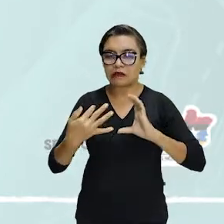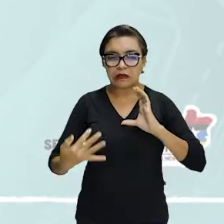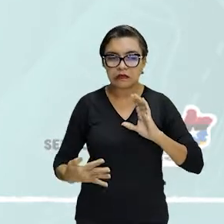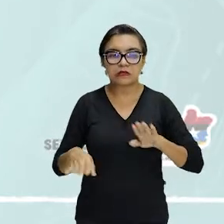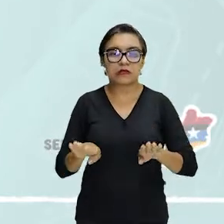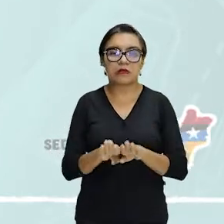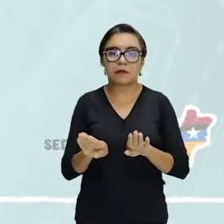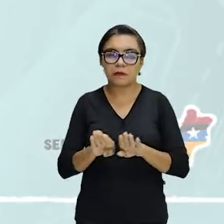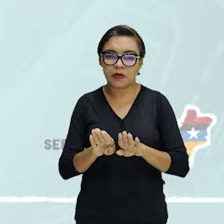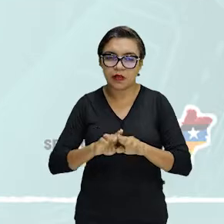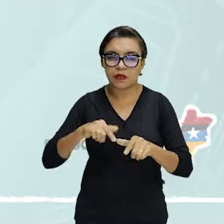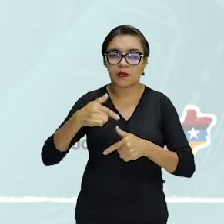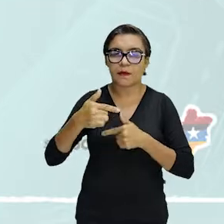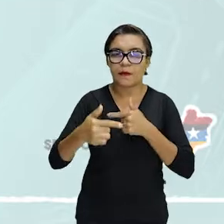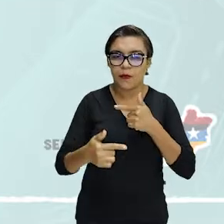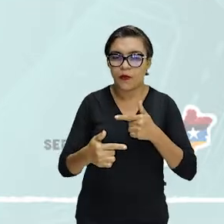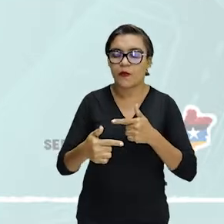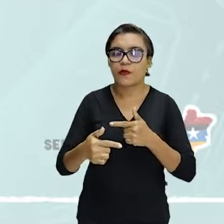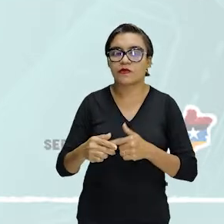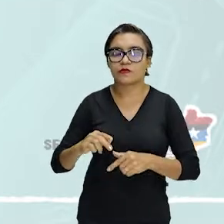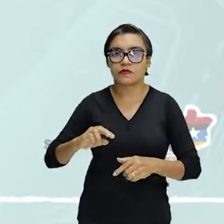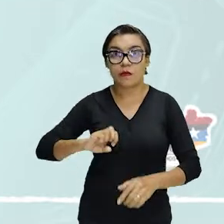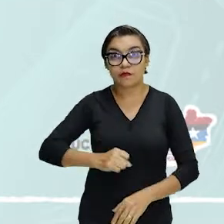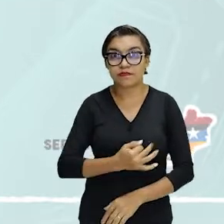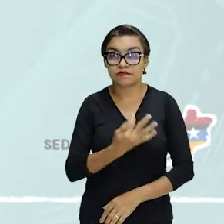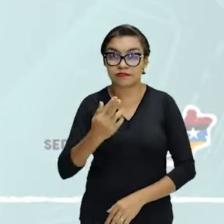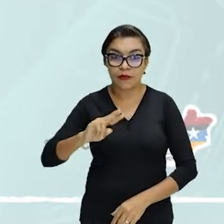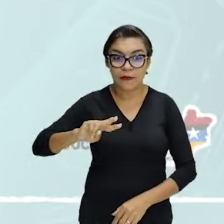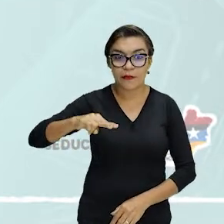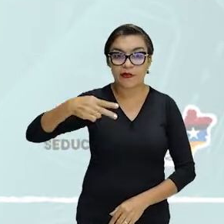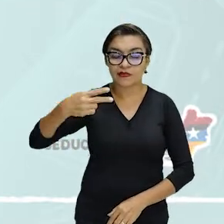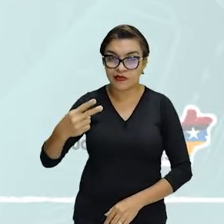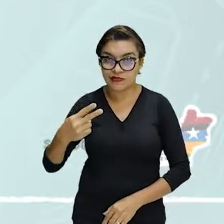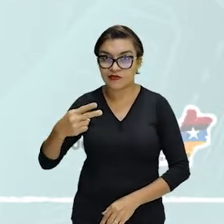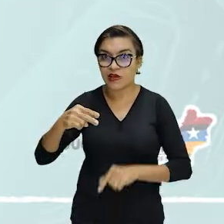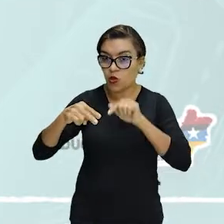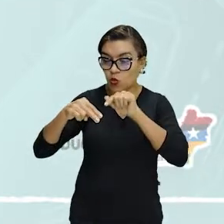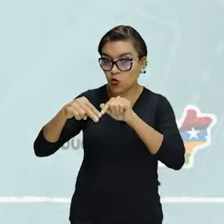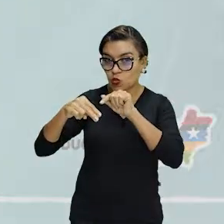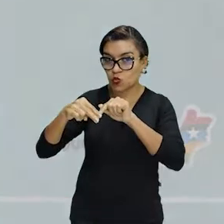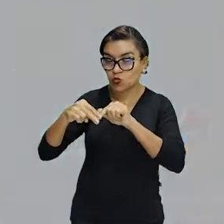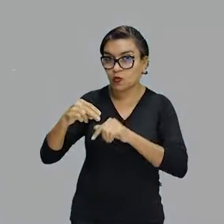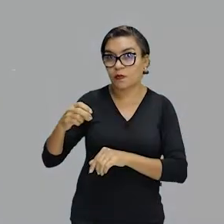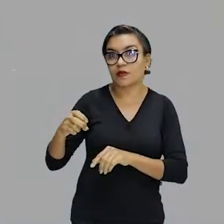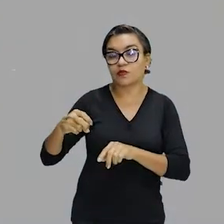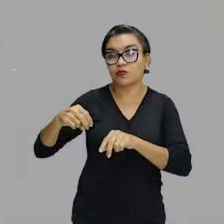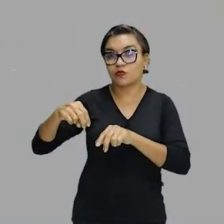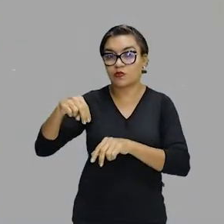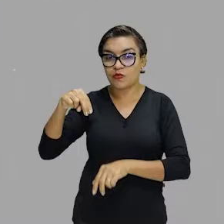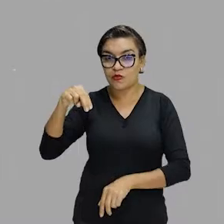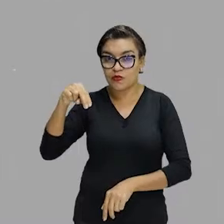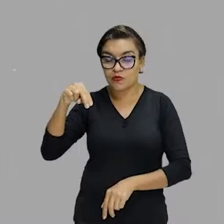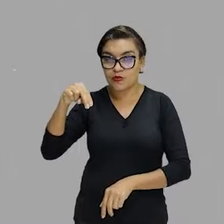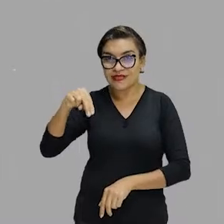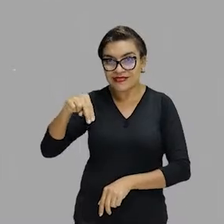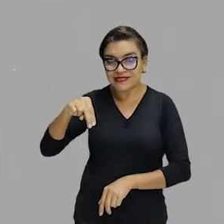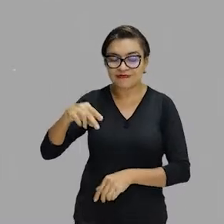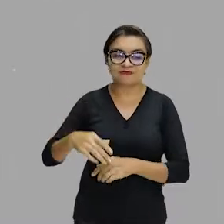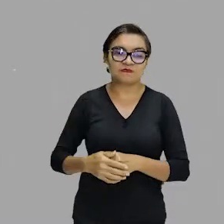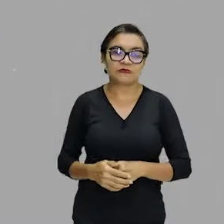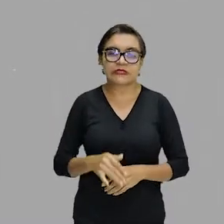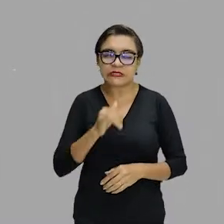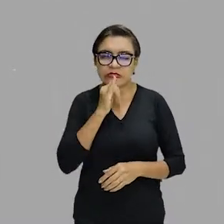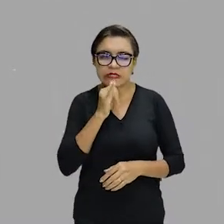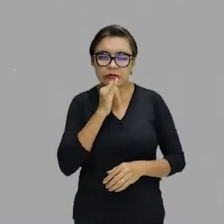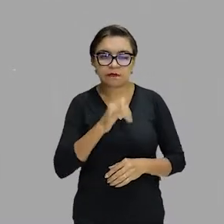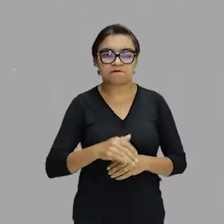Depois, nós vamos ver a potência com expoente inteiro e suas propriedades. E, ao fim, nós vamos ver alguns exemplos. Vamos